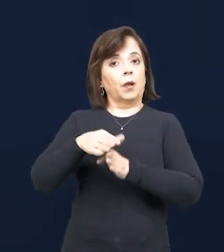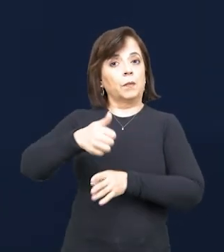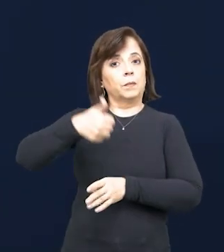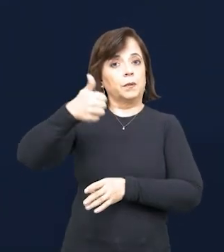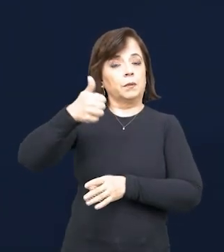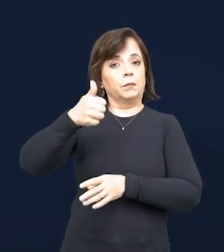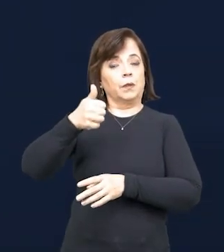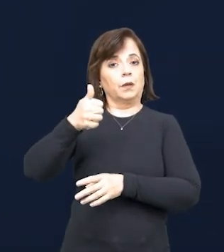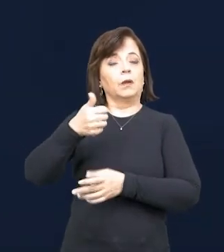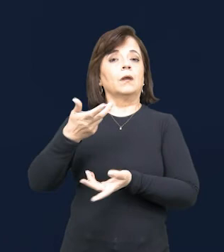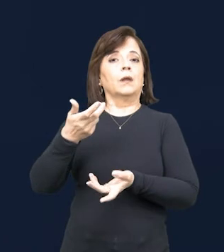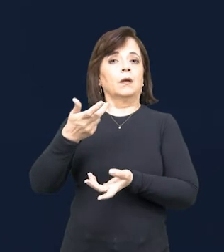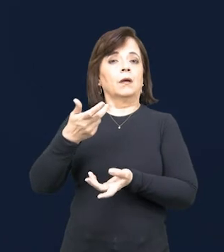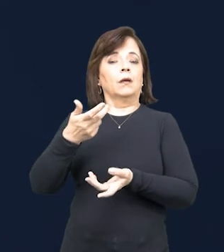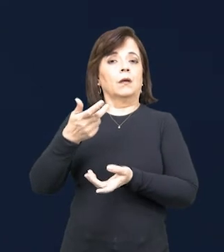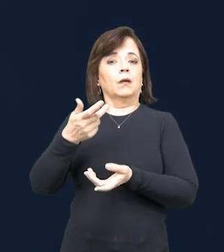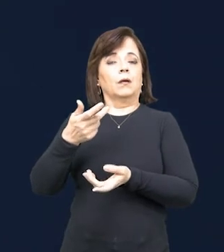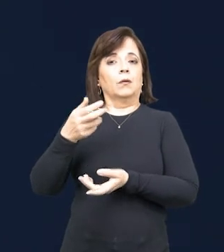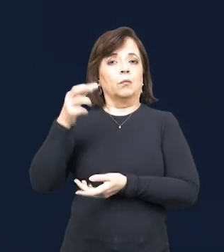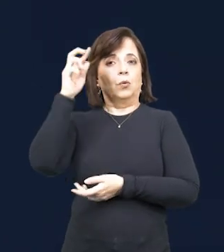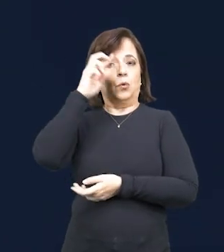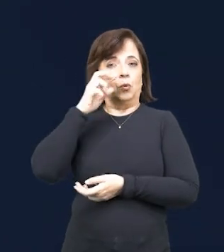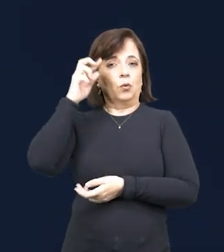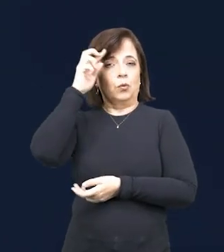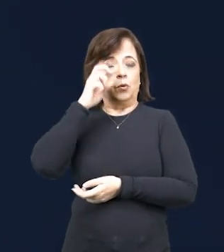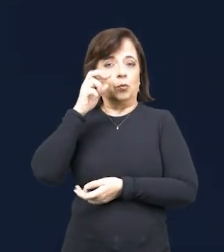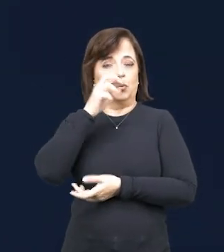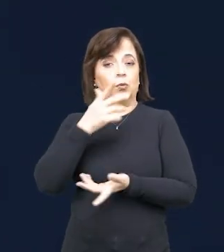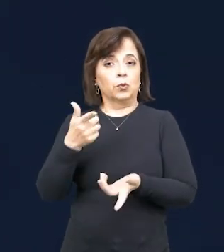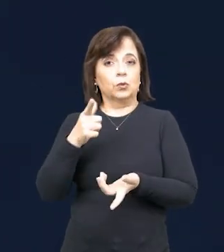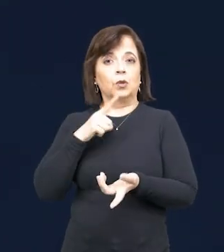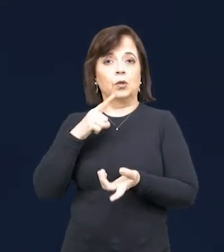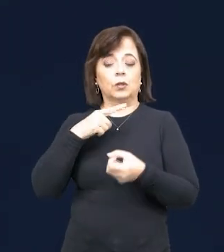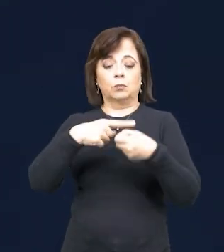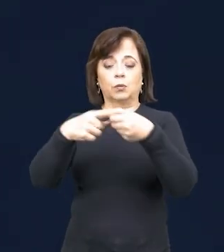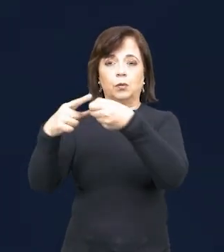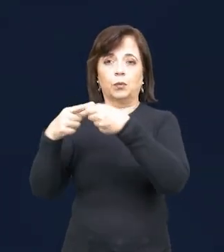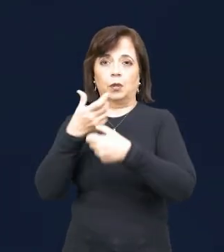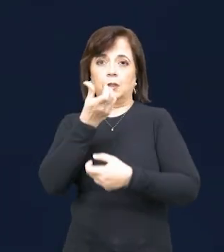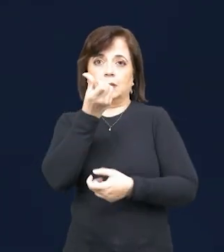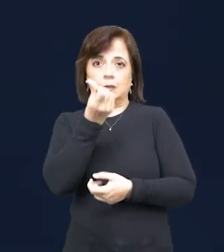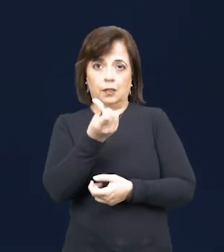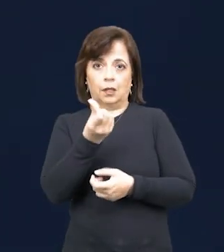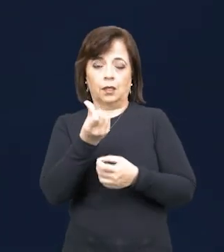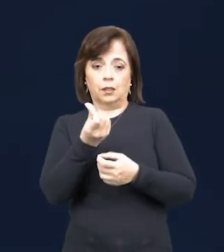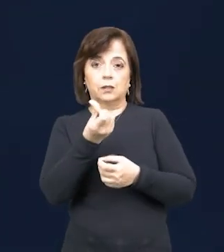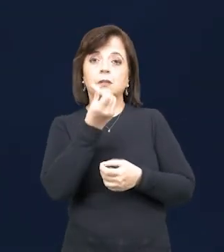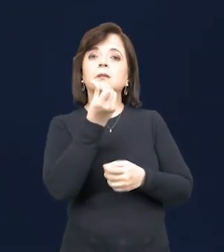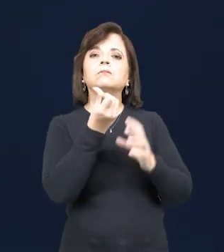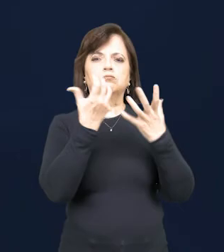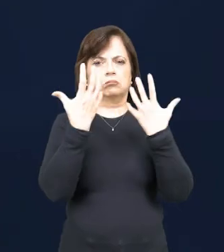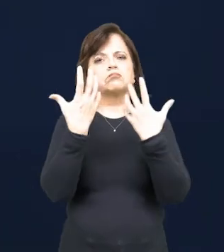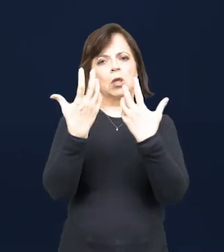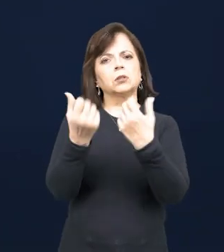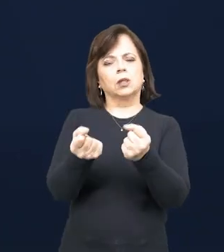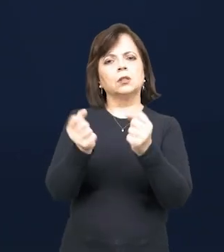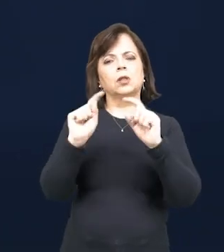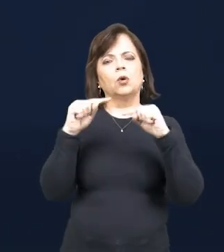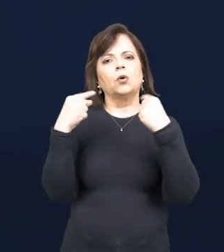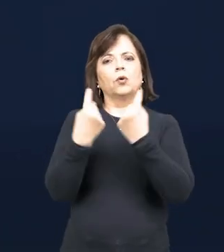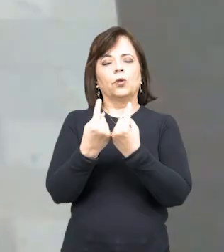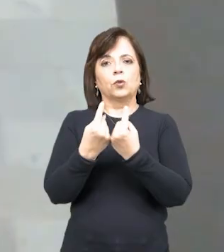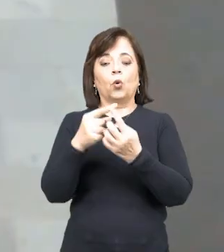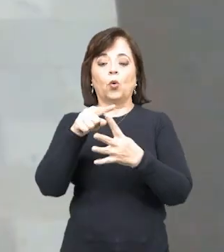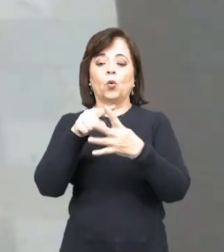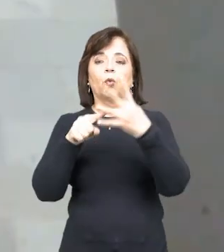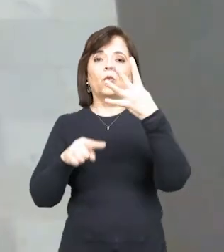primeira promotoria estão abarcados 6 municípios, dos quais todos atenderam ao pedido de